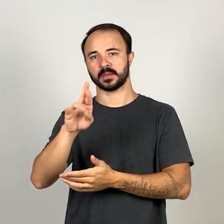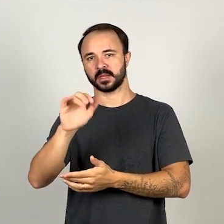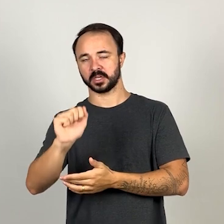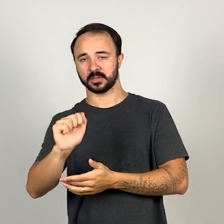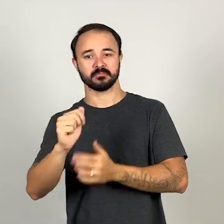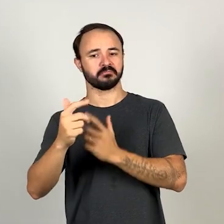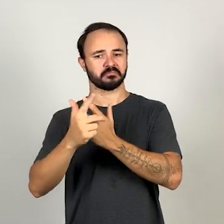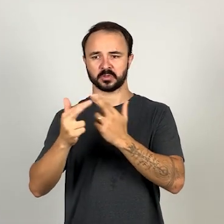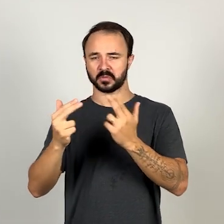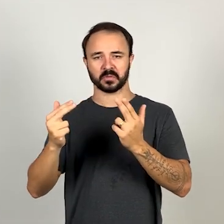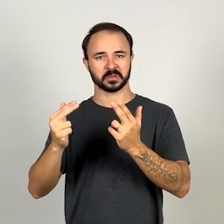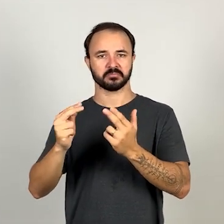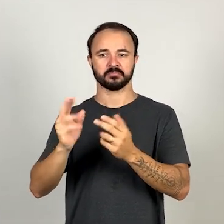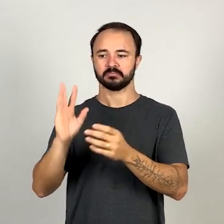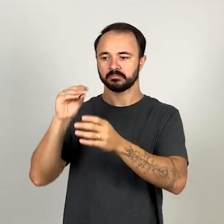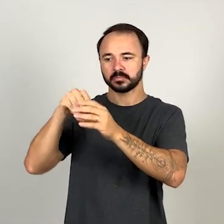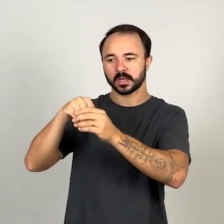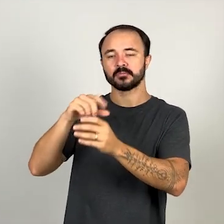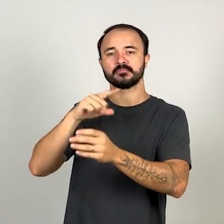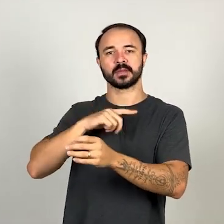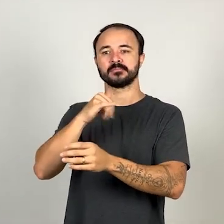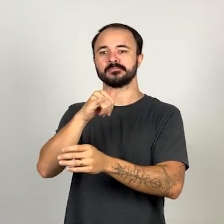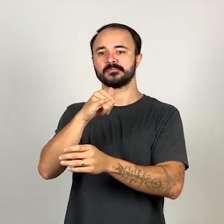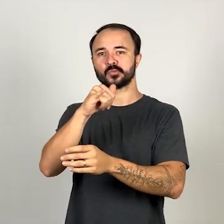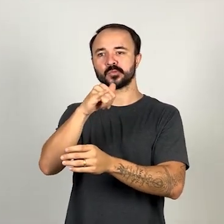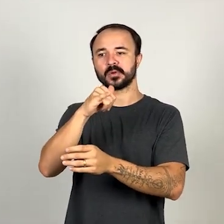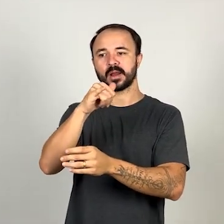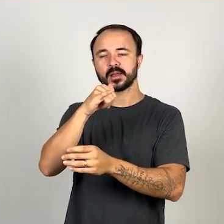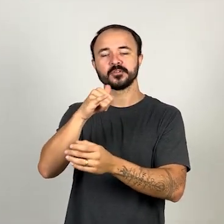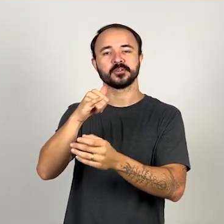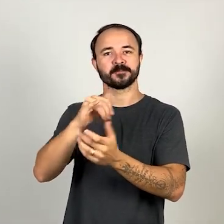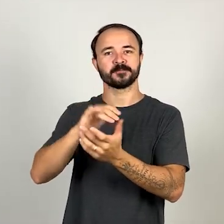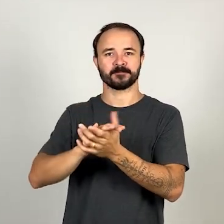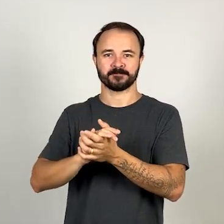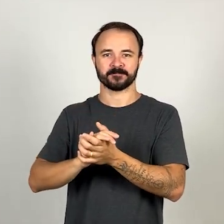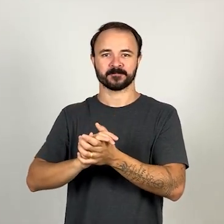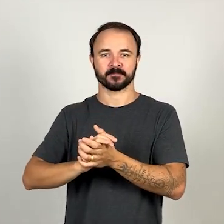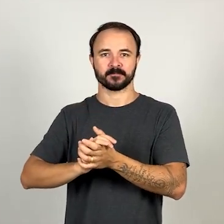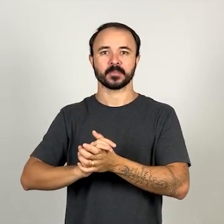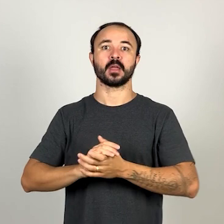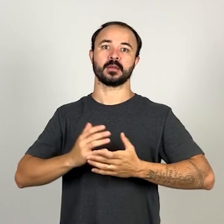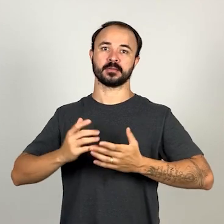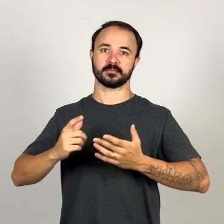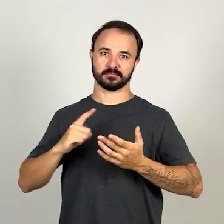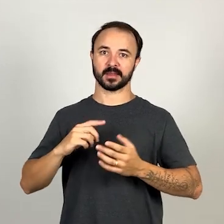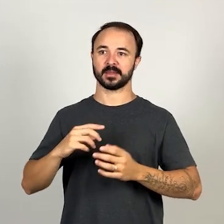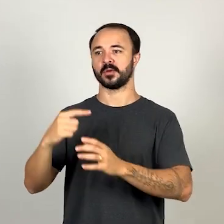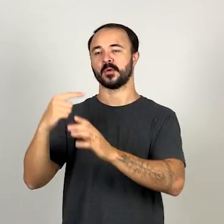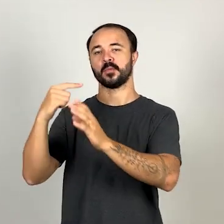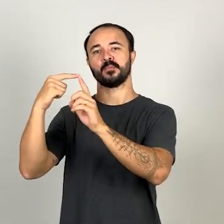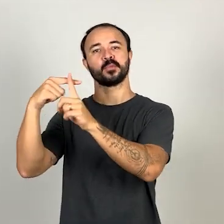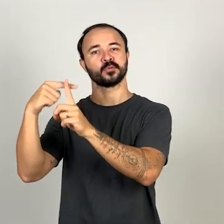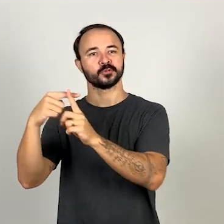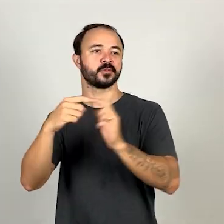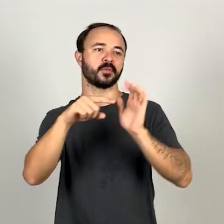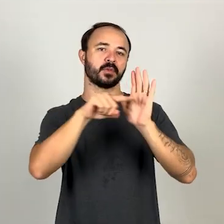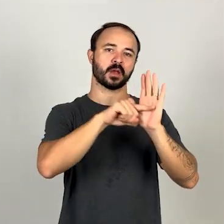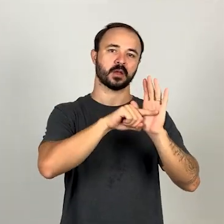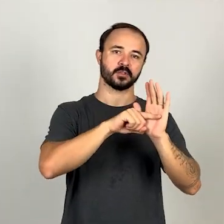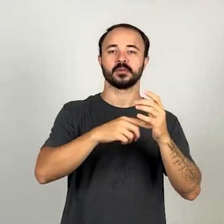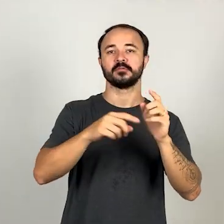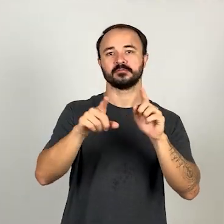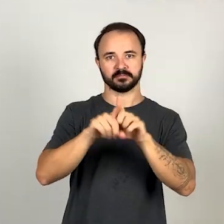e elementos químicos que vão estar recebendo elétrons. Então aí nós temos polos dentro das baterias, polo positivo e